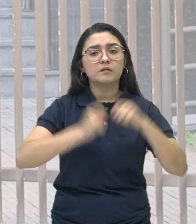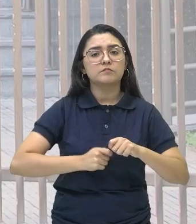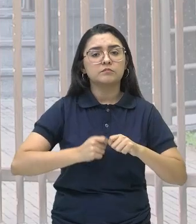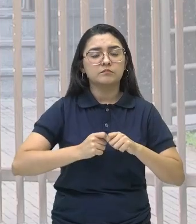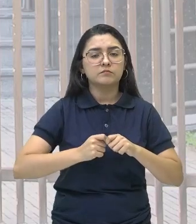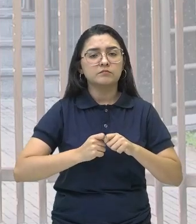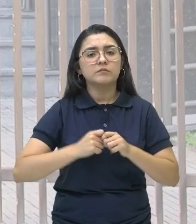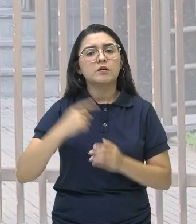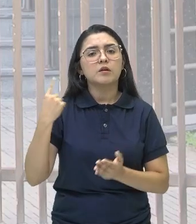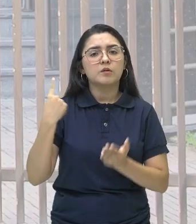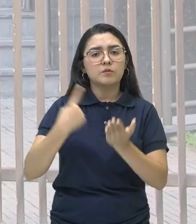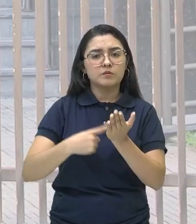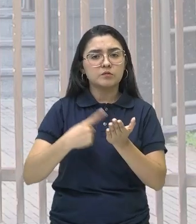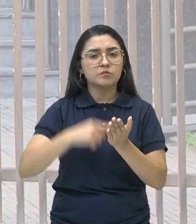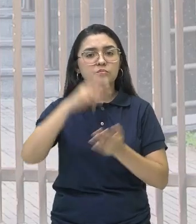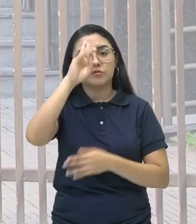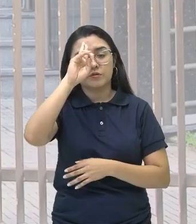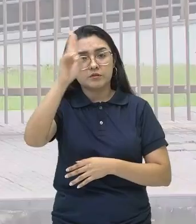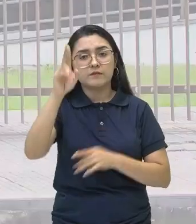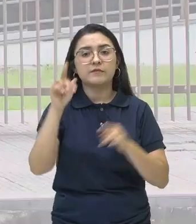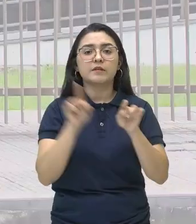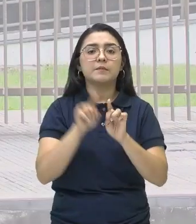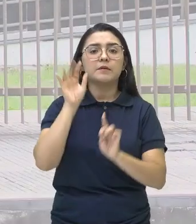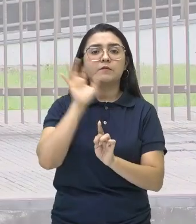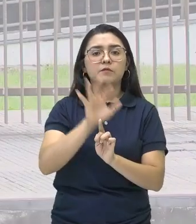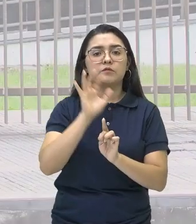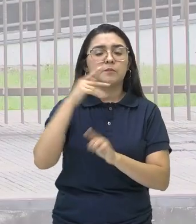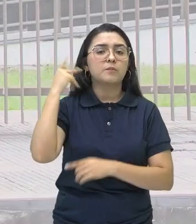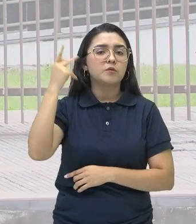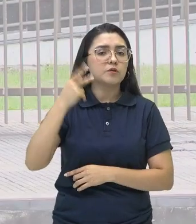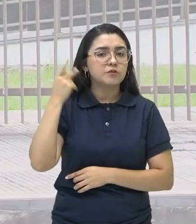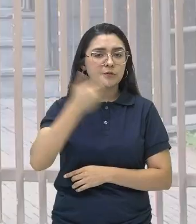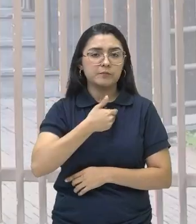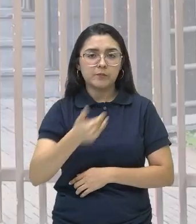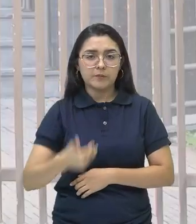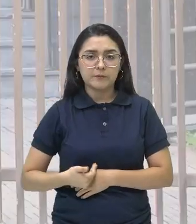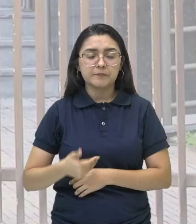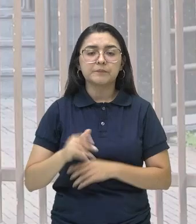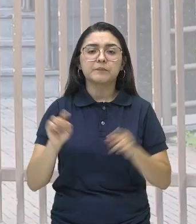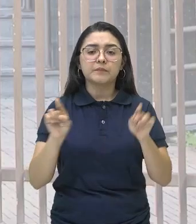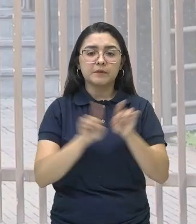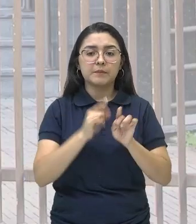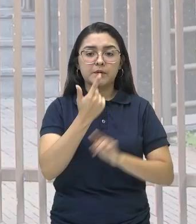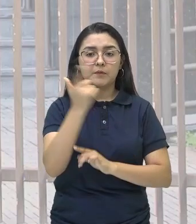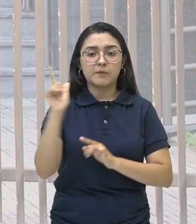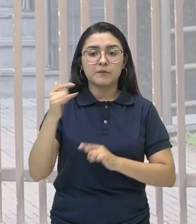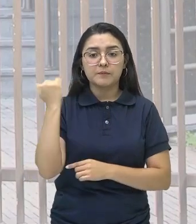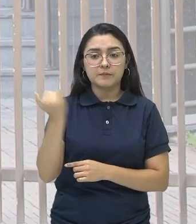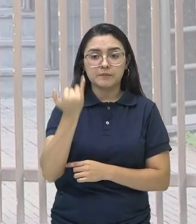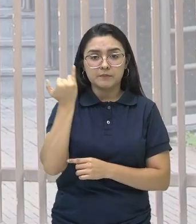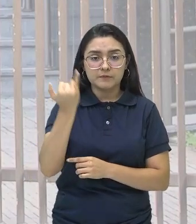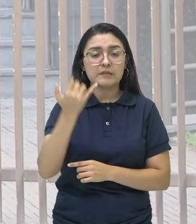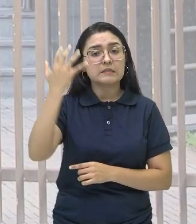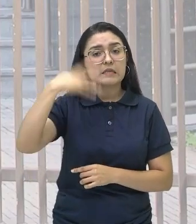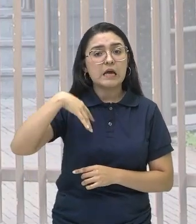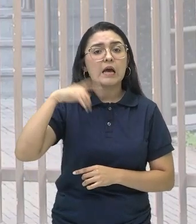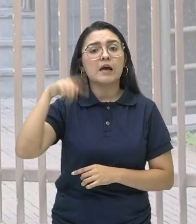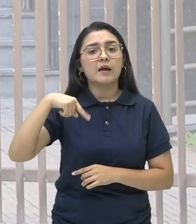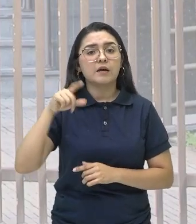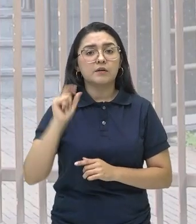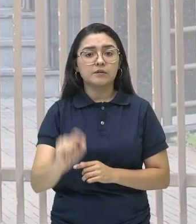com empregadores e influenciar políticas públicas. Outra importância também muito séria é